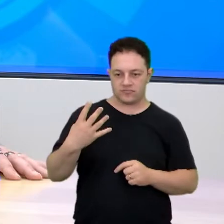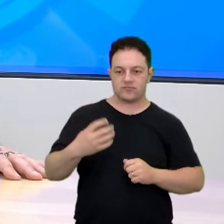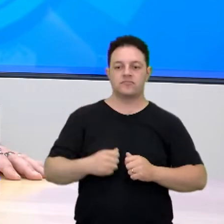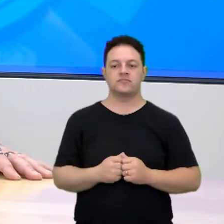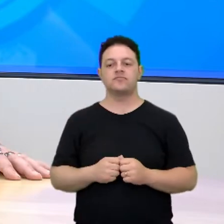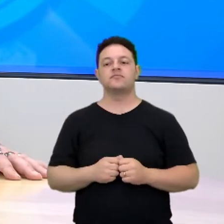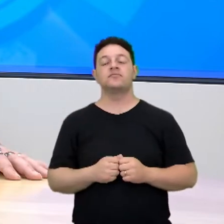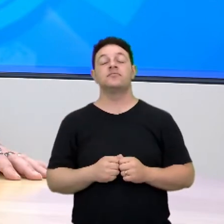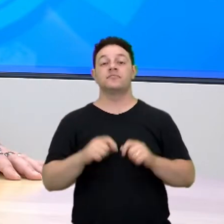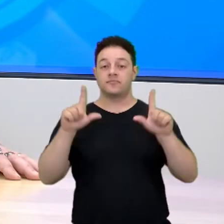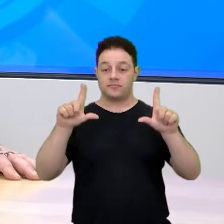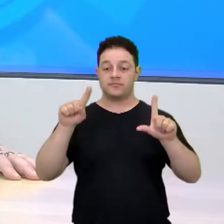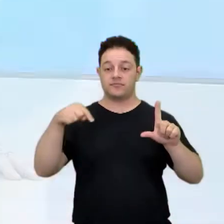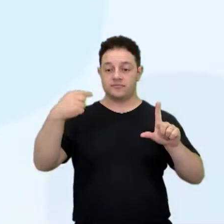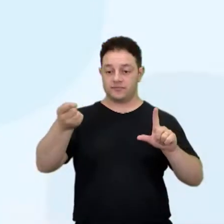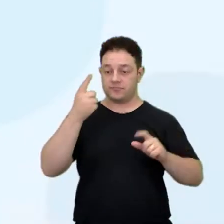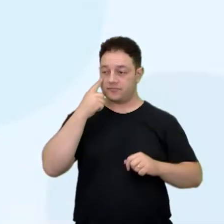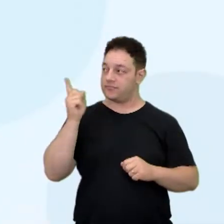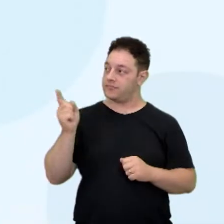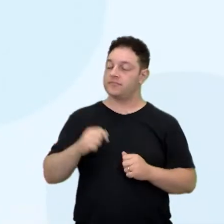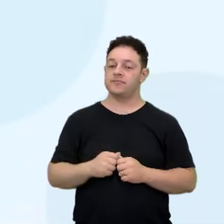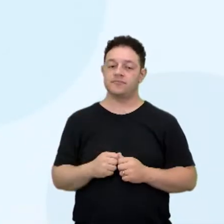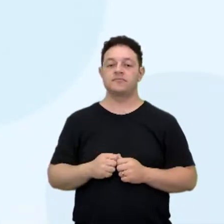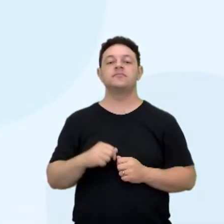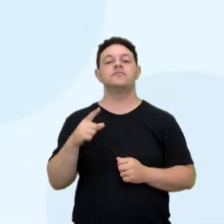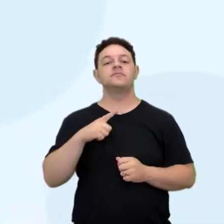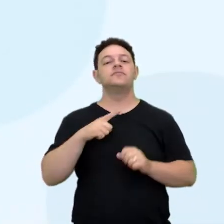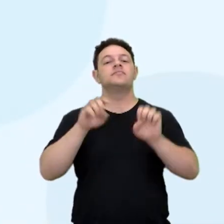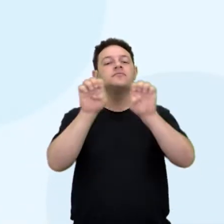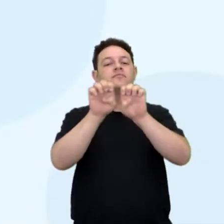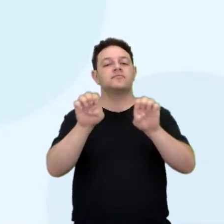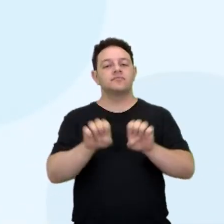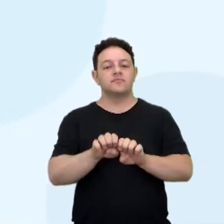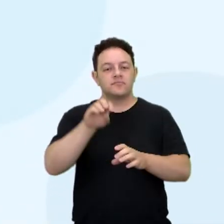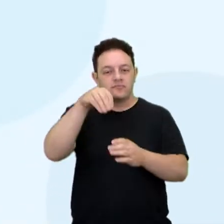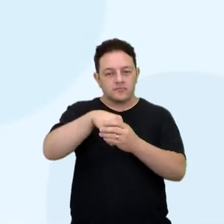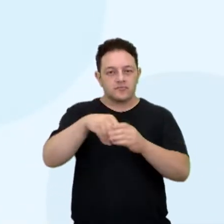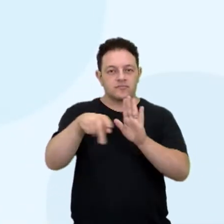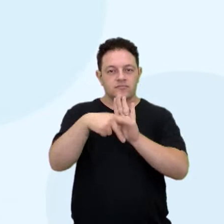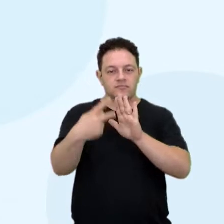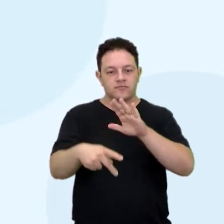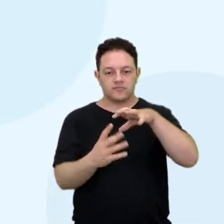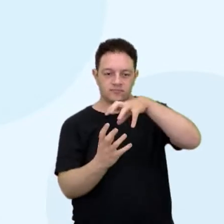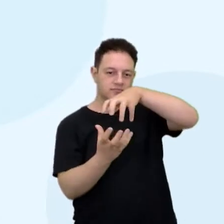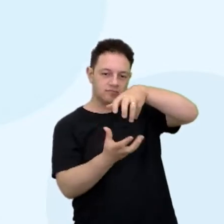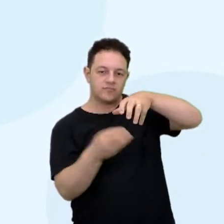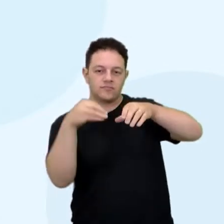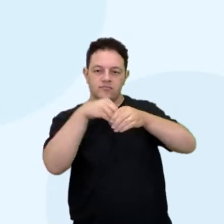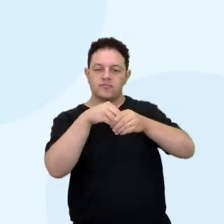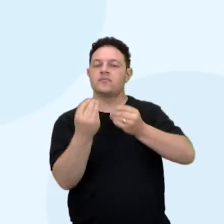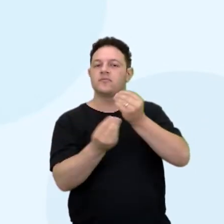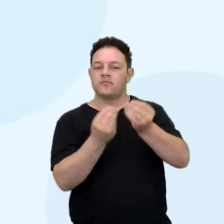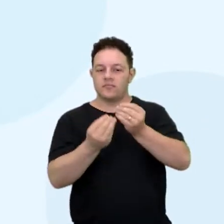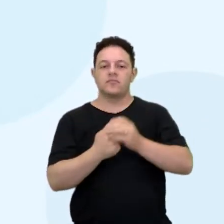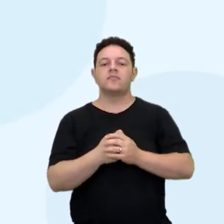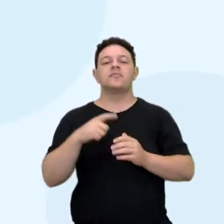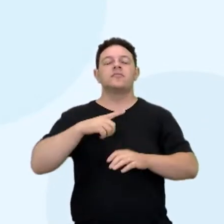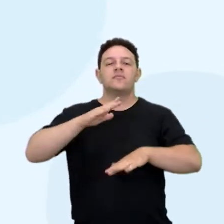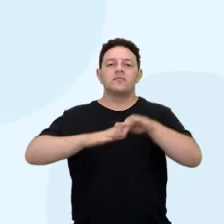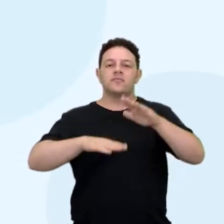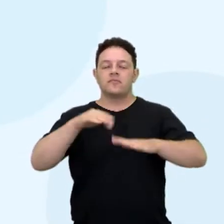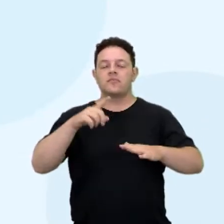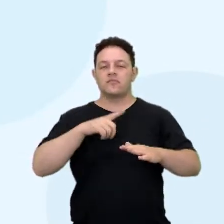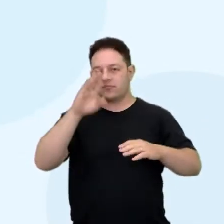próxima tela. Na próxima tela está mostrando aí a estrutura interna do planeta, como nós já falamos, as habilidades dos